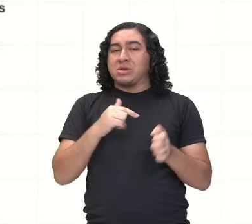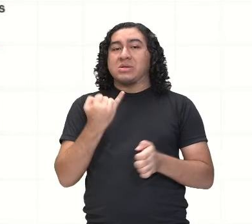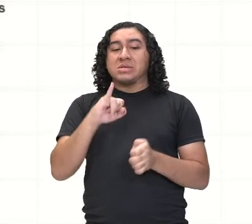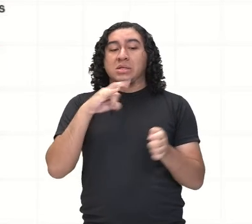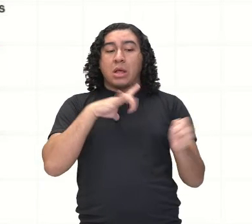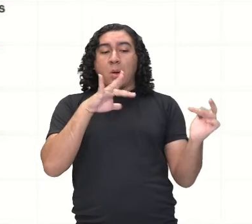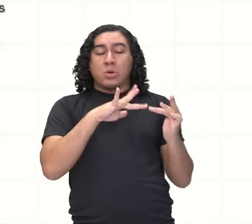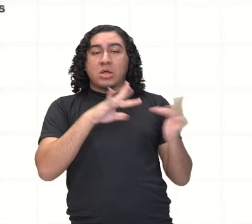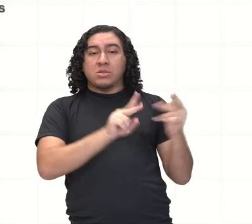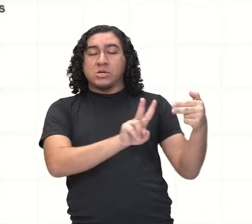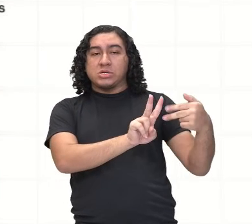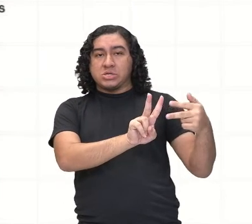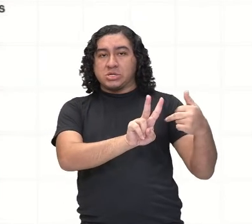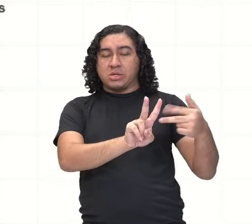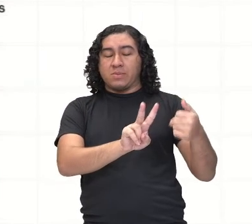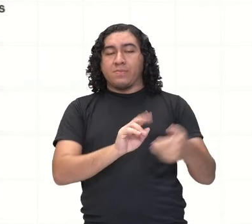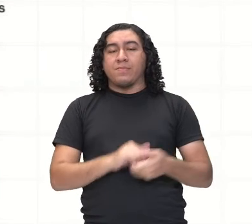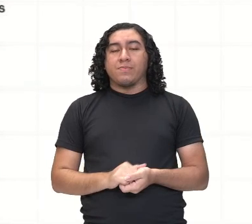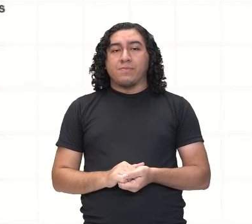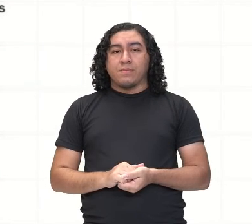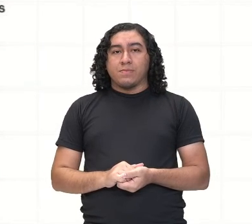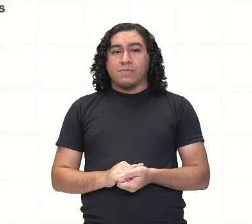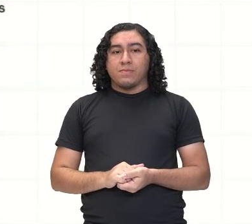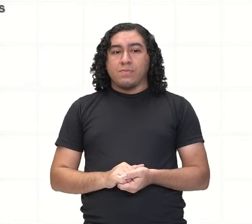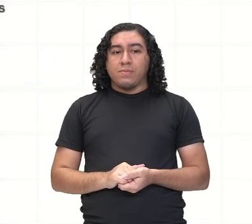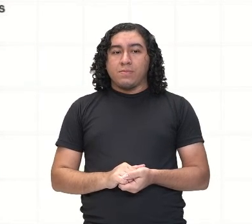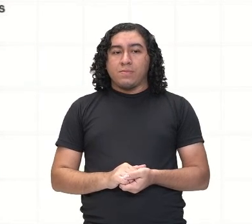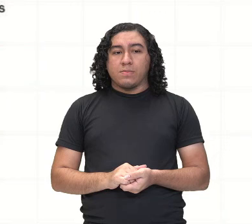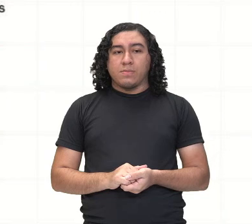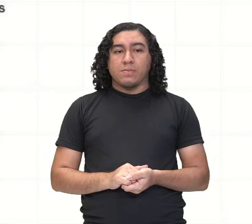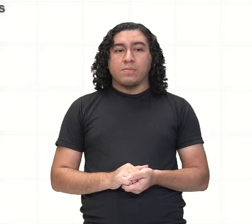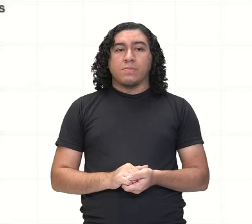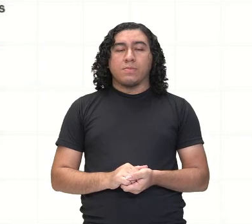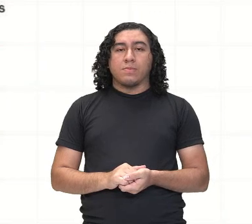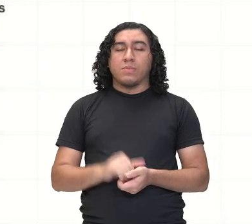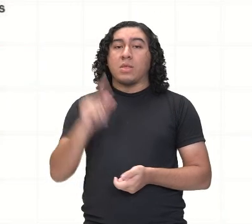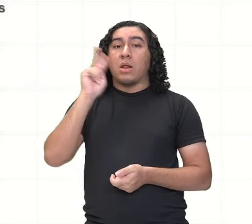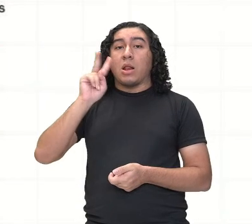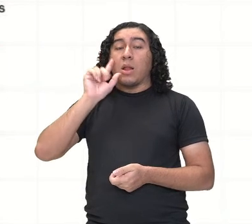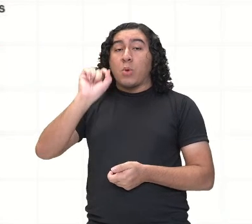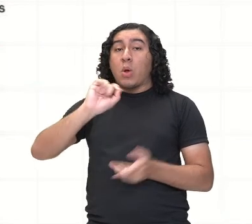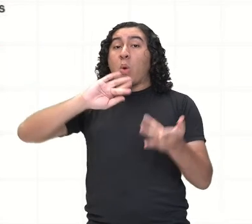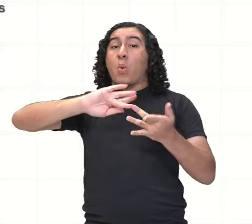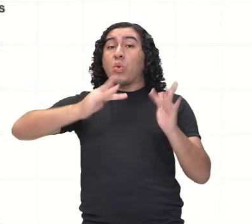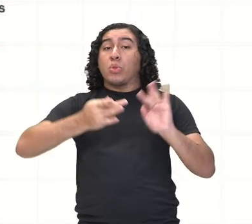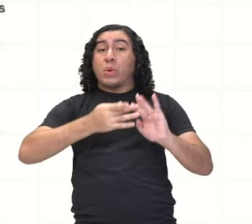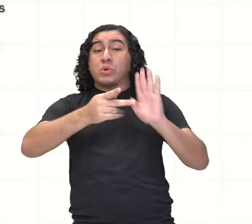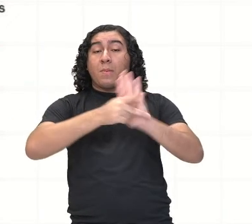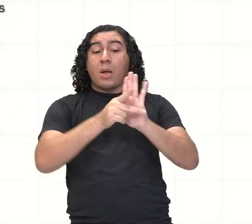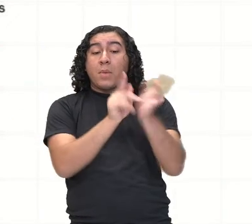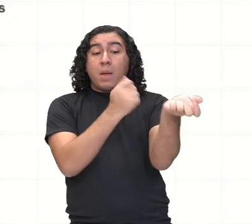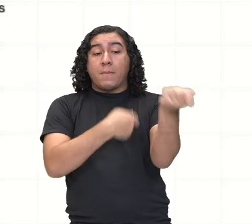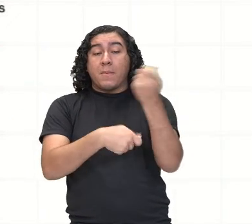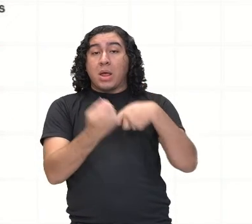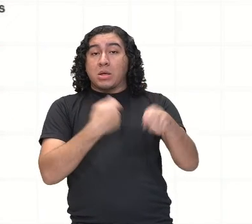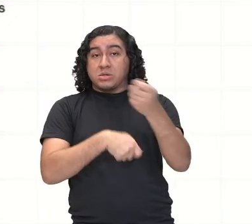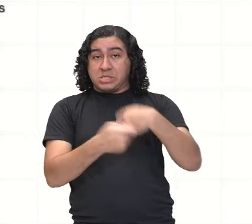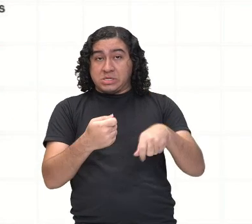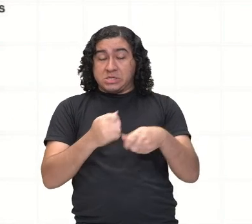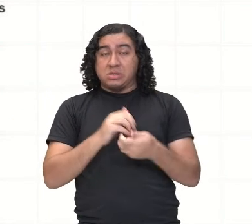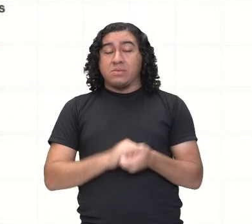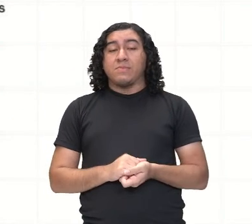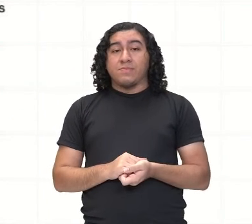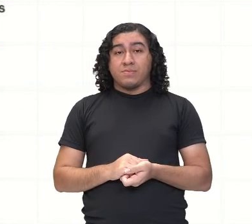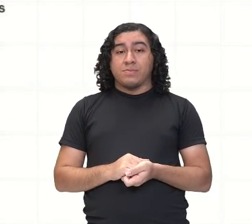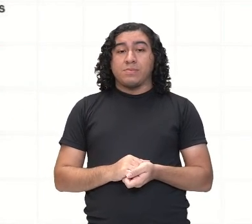os povos indígenas. Só para a gente relembrar, a gente está falando de um contexto mercantilista, em que prover